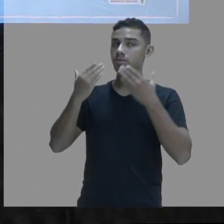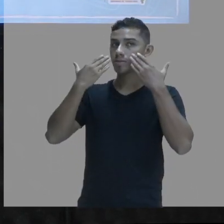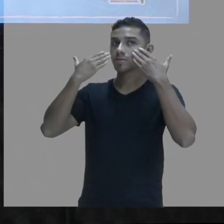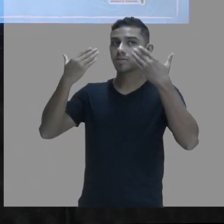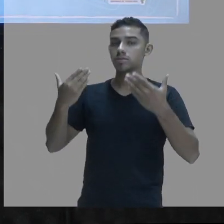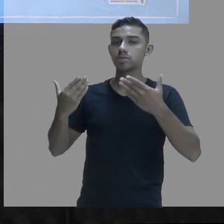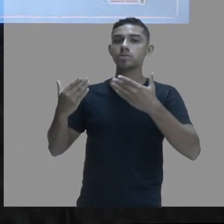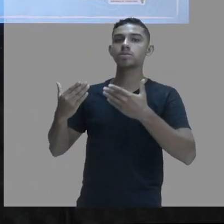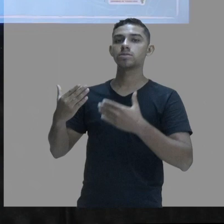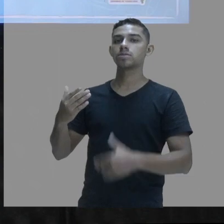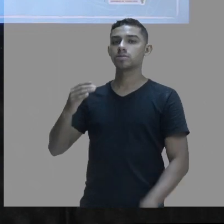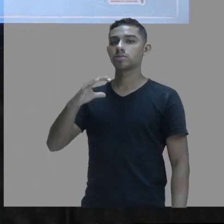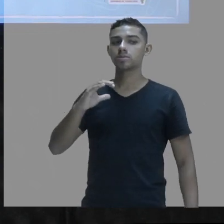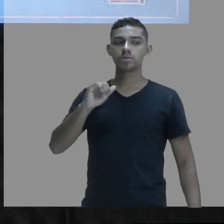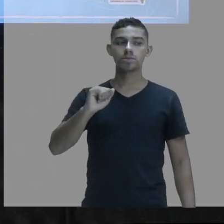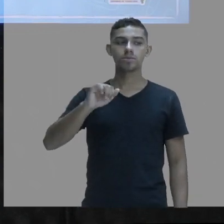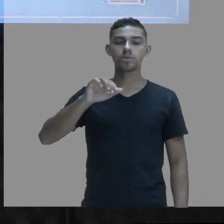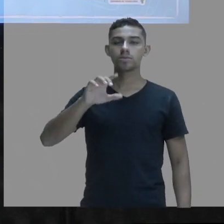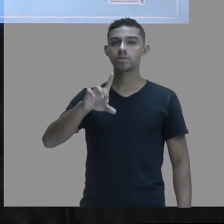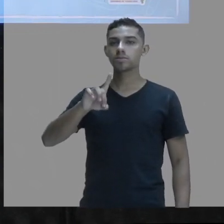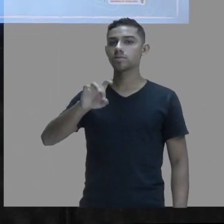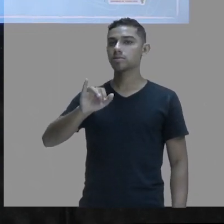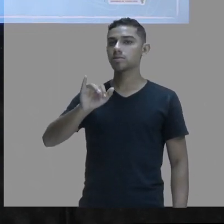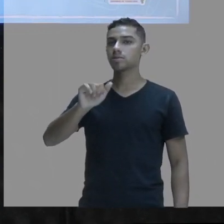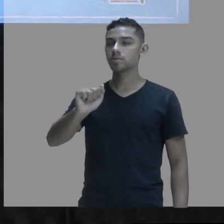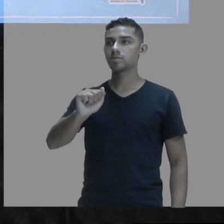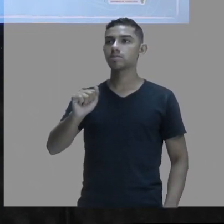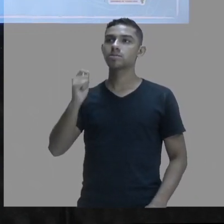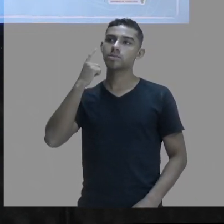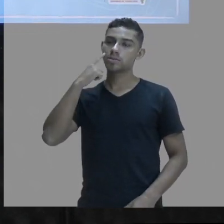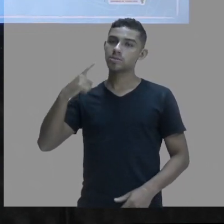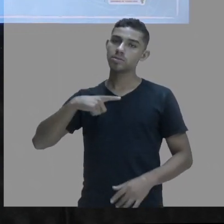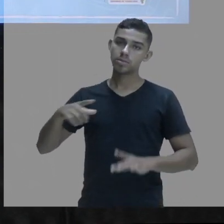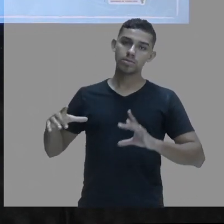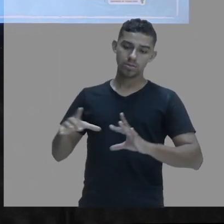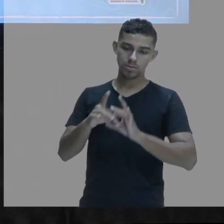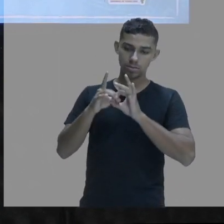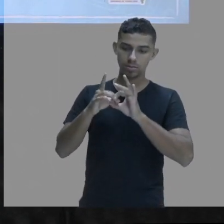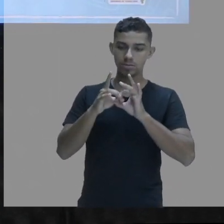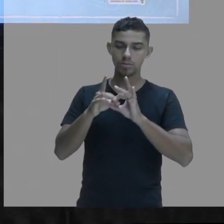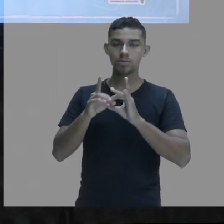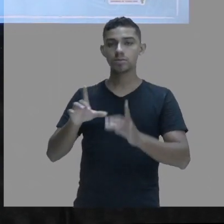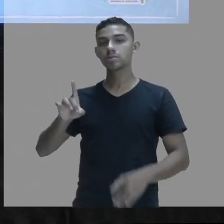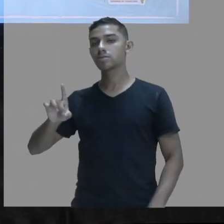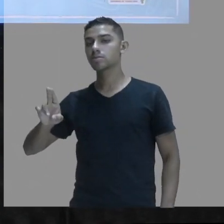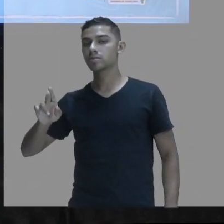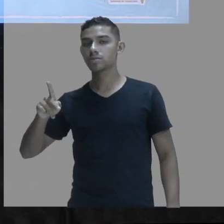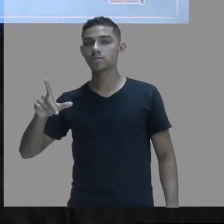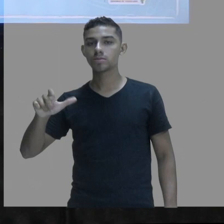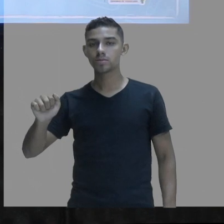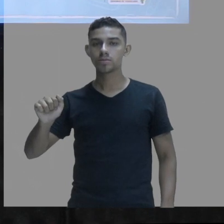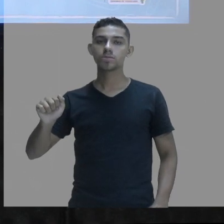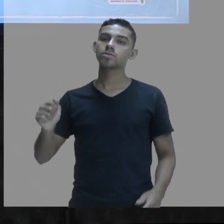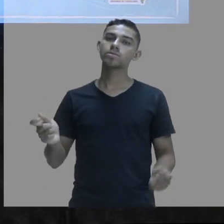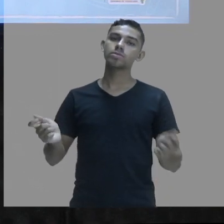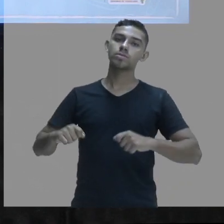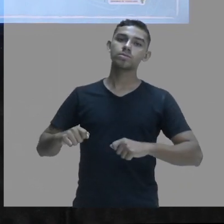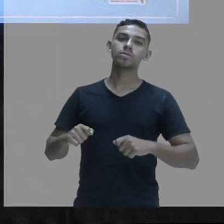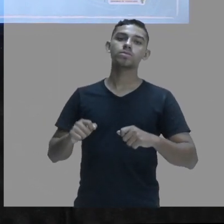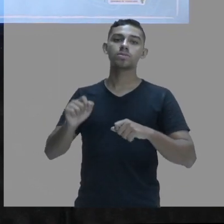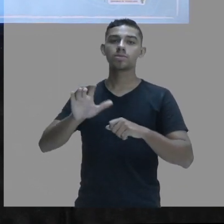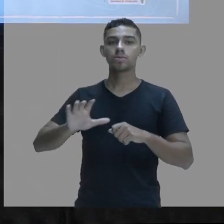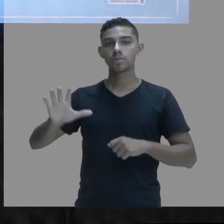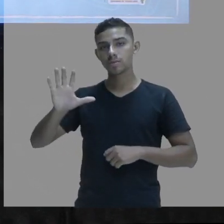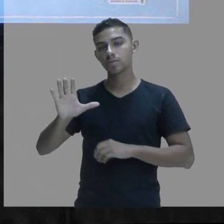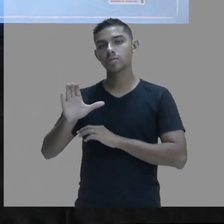cadeia. Então eu tenho a ligação dupla na extremidade, ou eu posso ter a ligação dupla entre